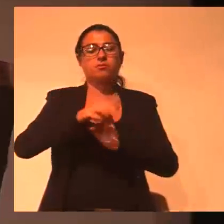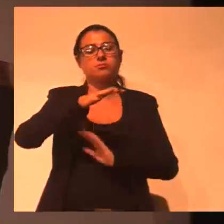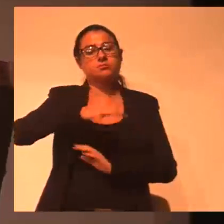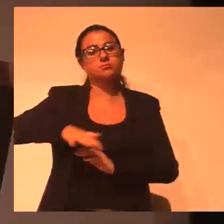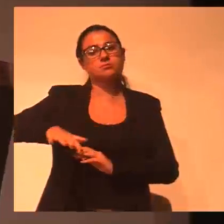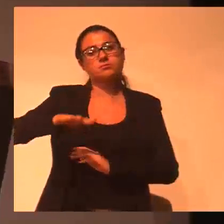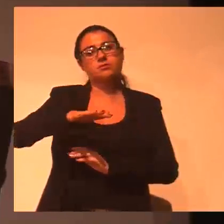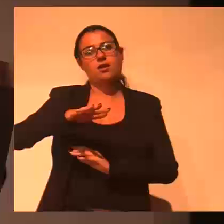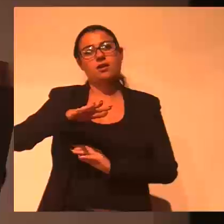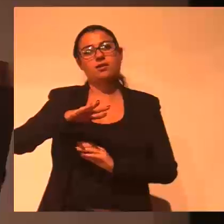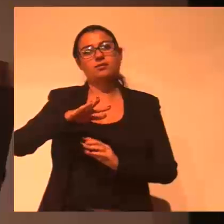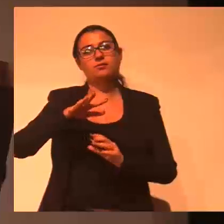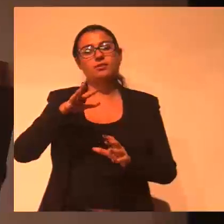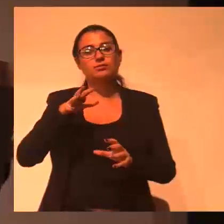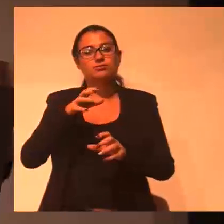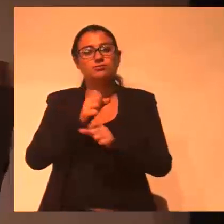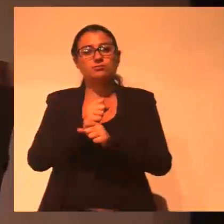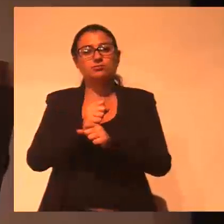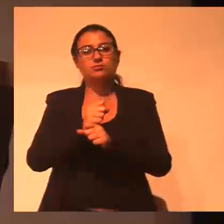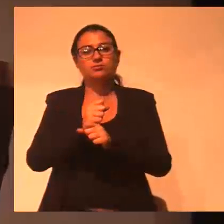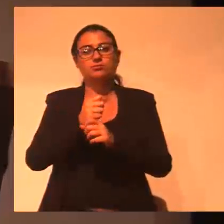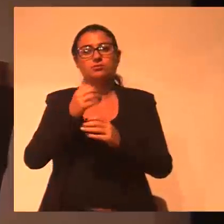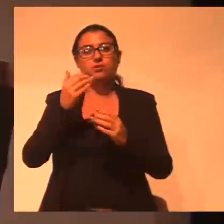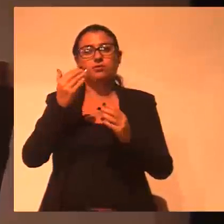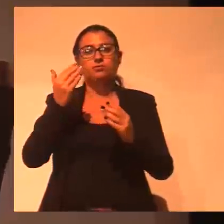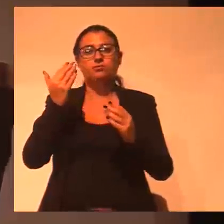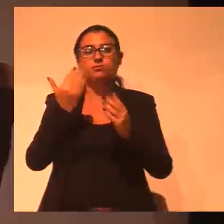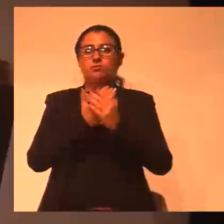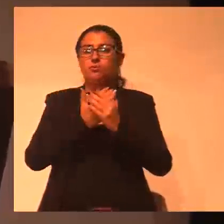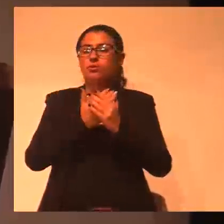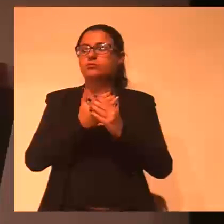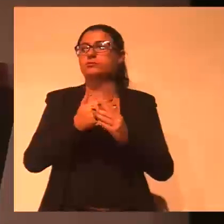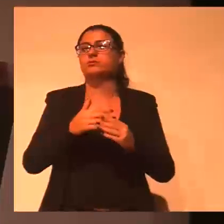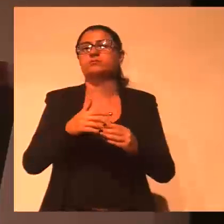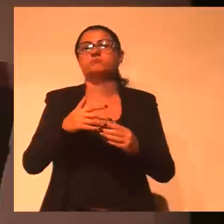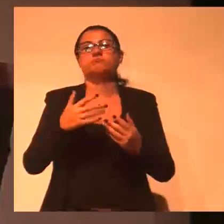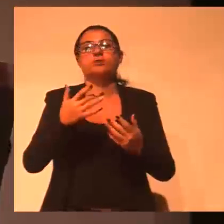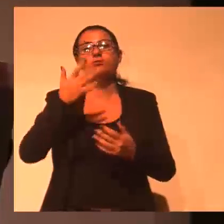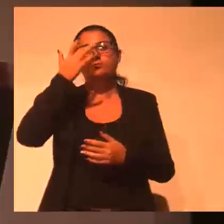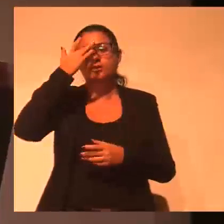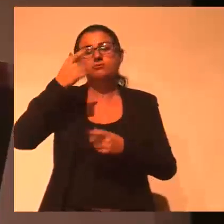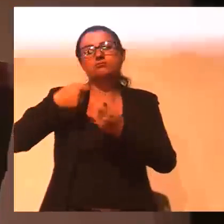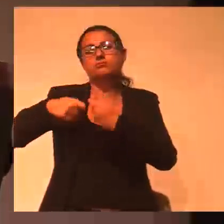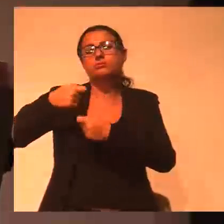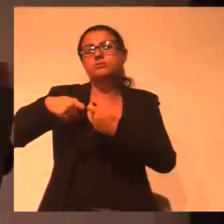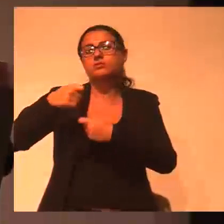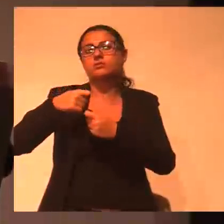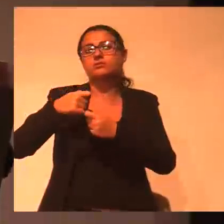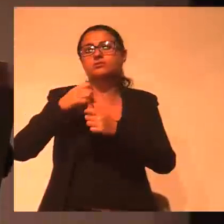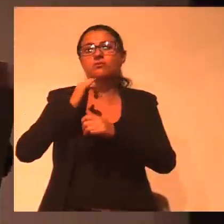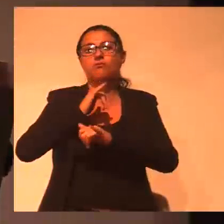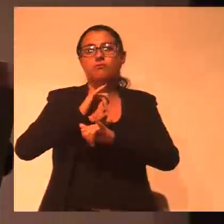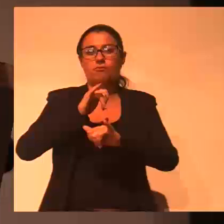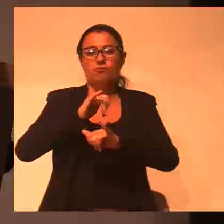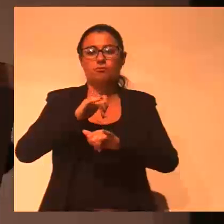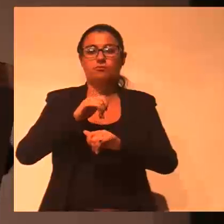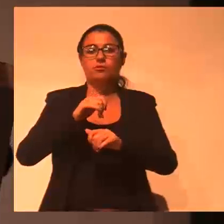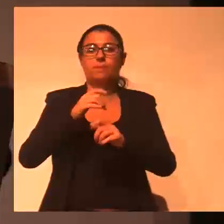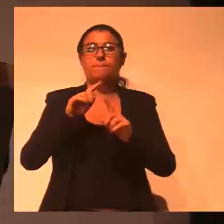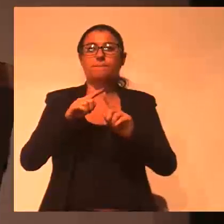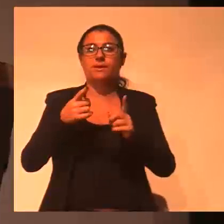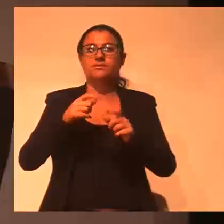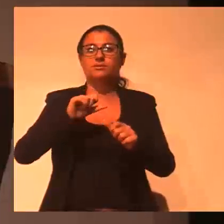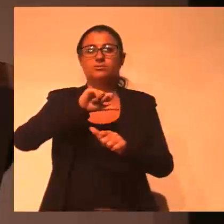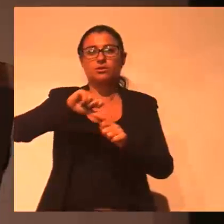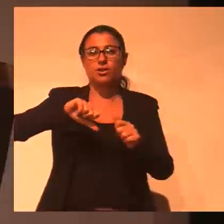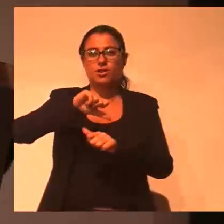processo. Eu acho que a informação está errada, não sei quem te passou, se foi o Florentino ou se foi o executivo, mas nós alteramos um horário